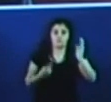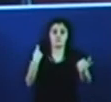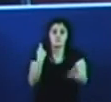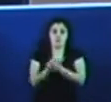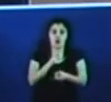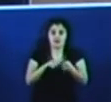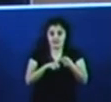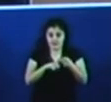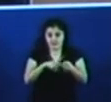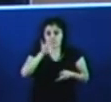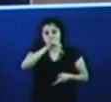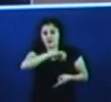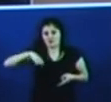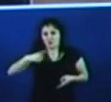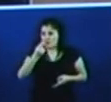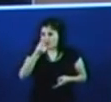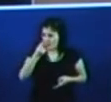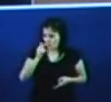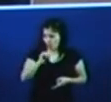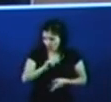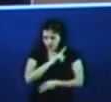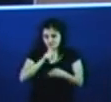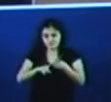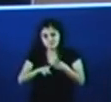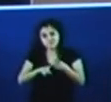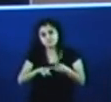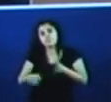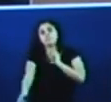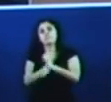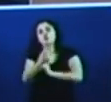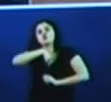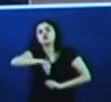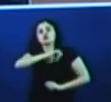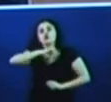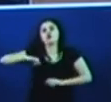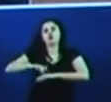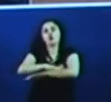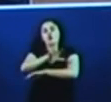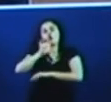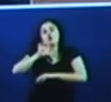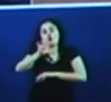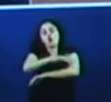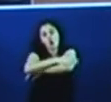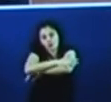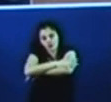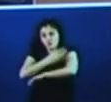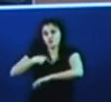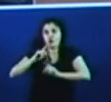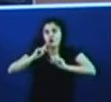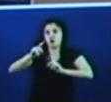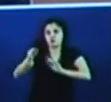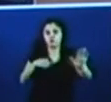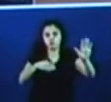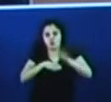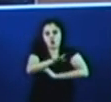solvente. Garantir o noso autogoverno e non ser, en ningún caso, unha comunidade autónoma que poda ser intervida polo goberno de España.